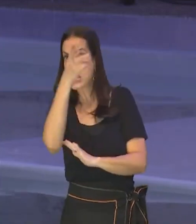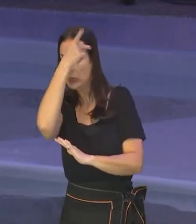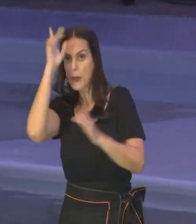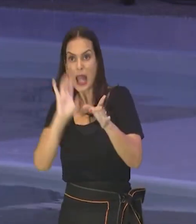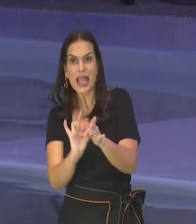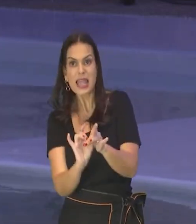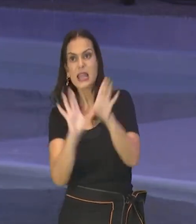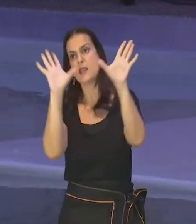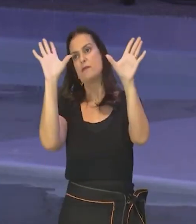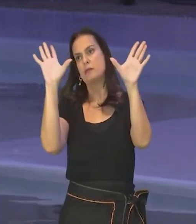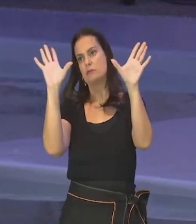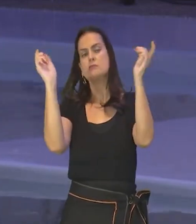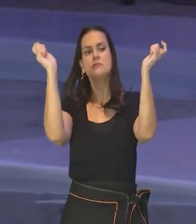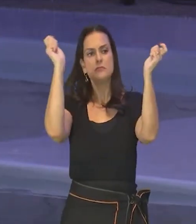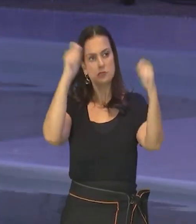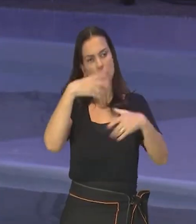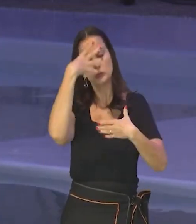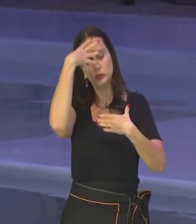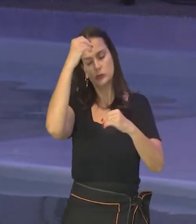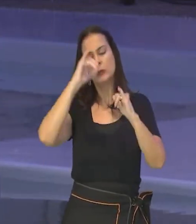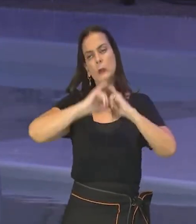pode professar a sua fé.